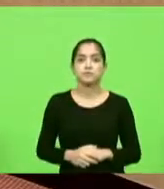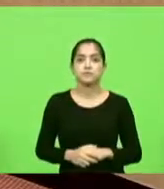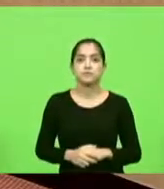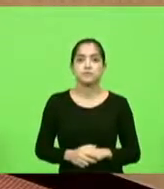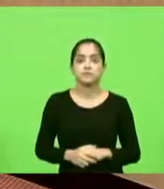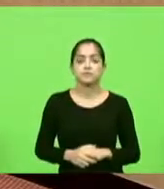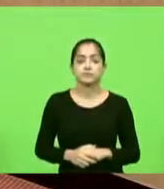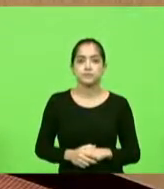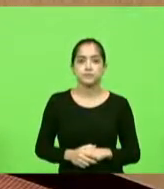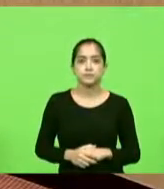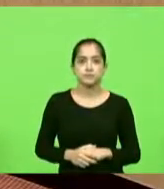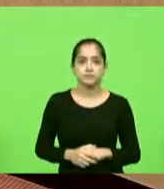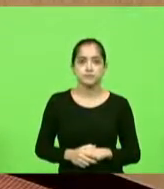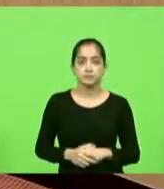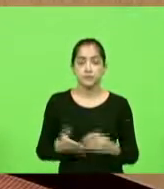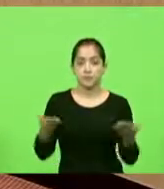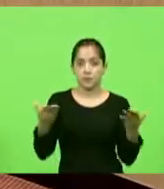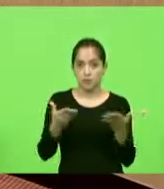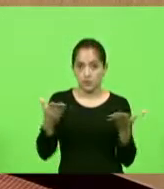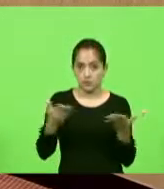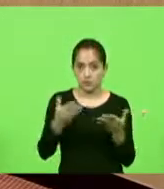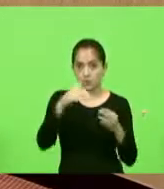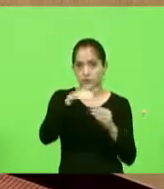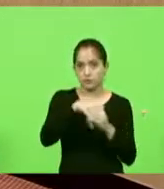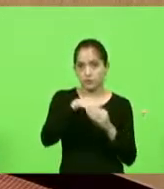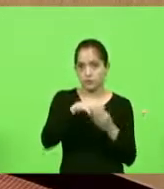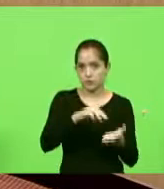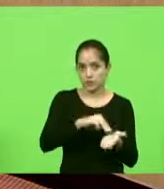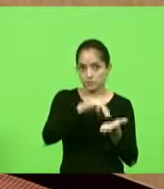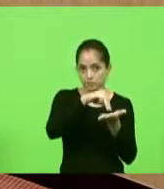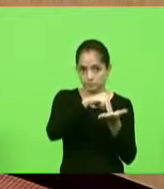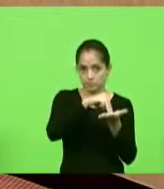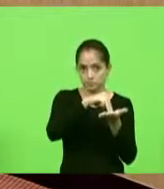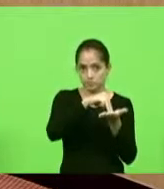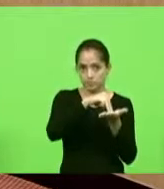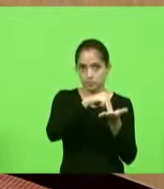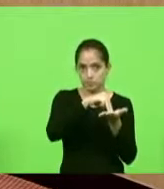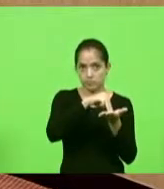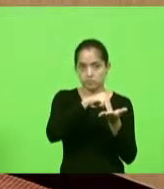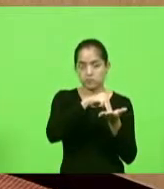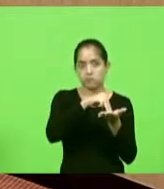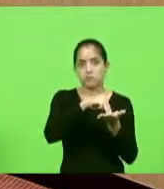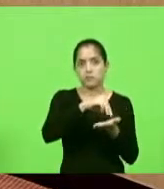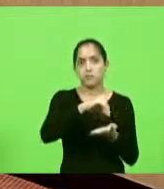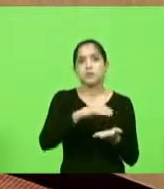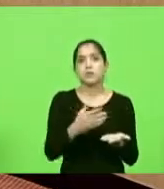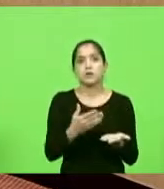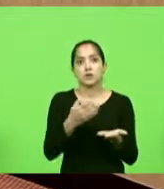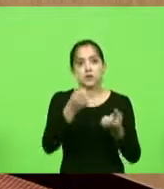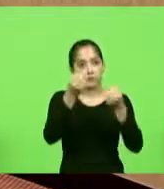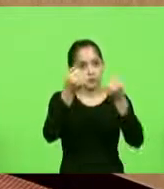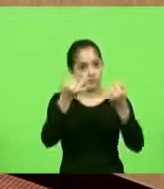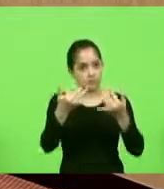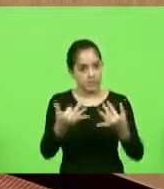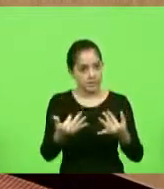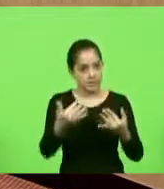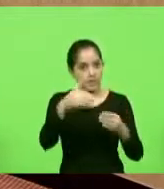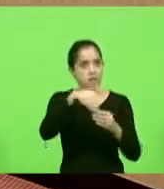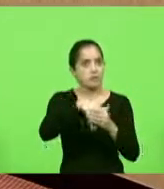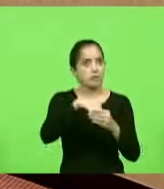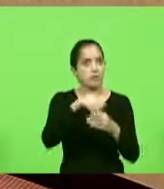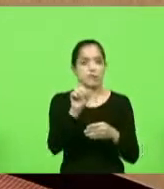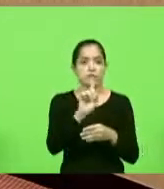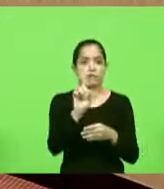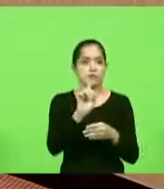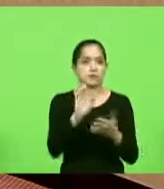Lopes. Bom, nós estamos agora, vamos votar a moção do ex-secretário Jorge Tasca. Eu vou explicar por que eu não vou votar para o Jorge